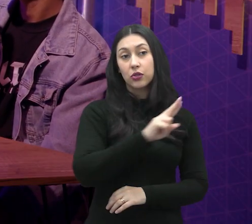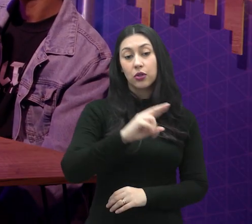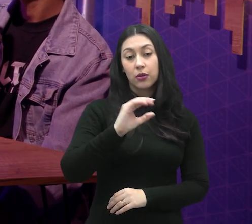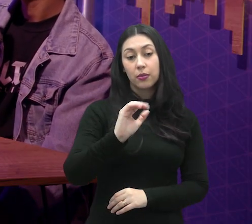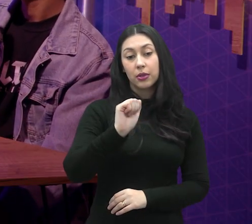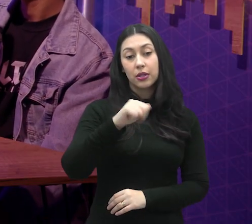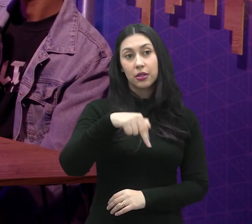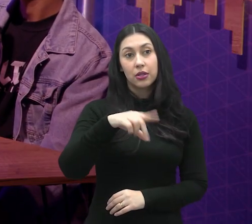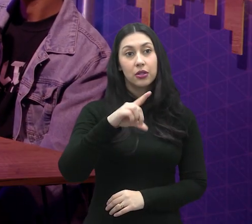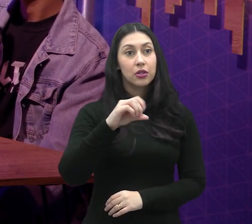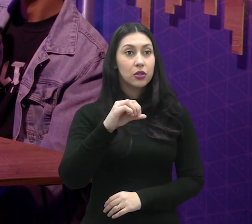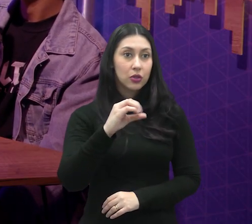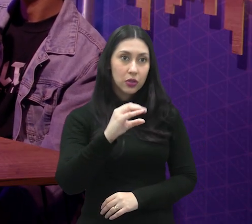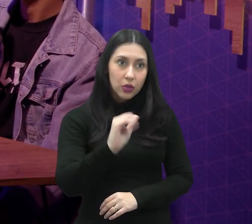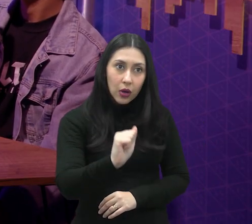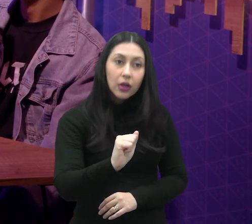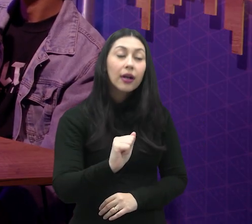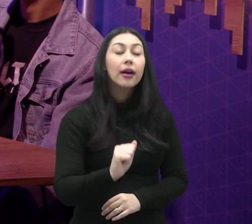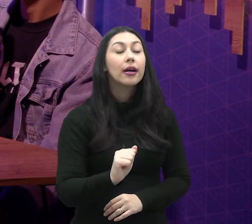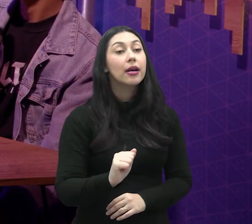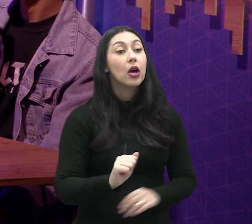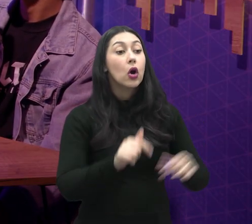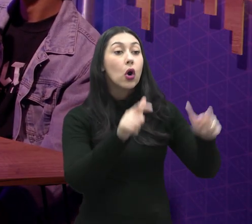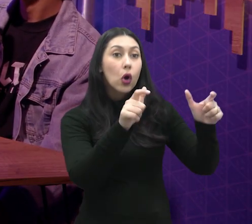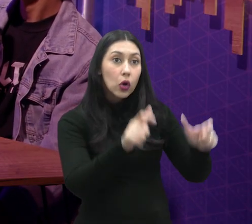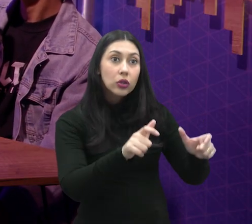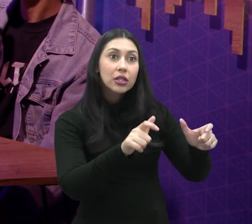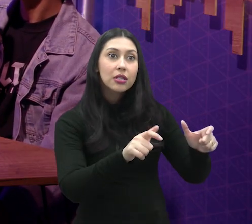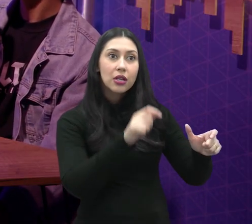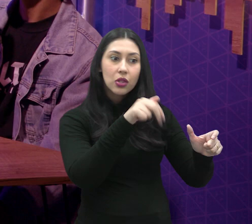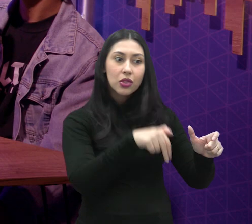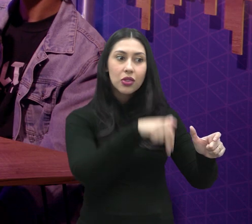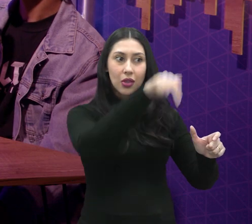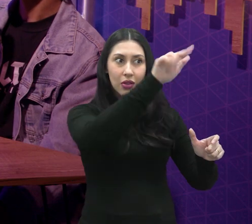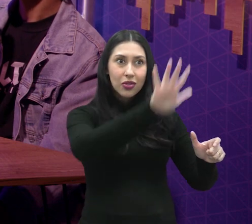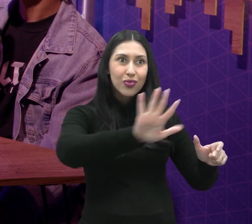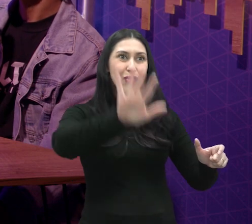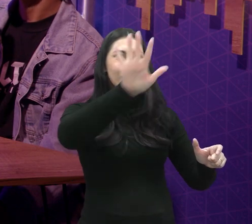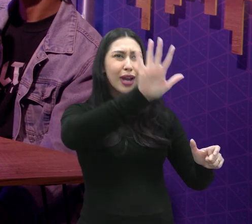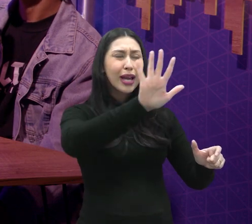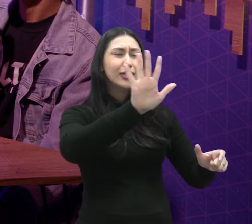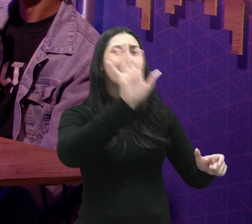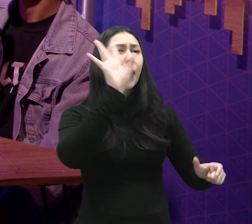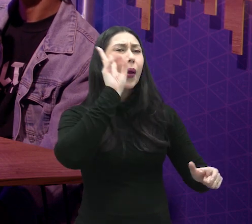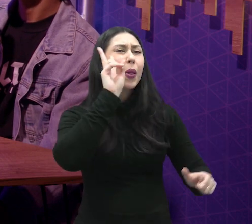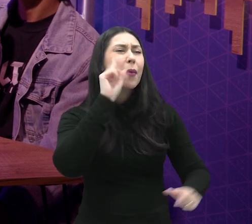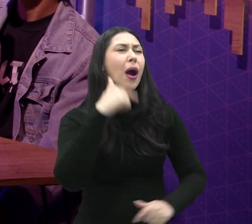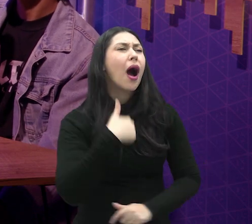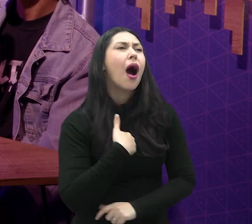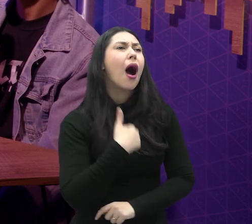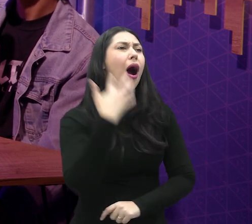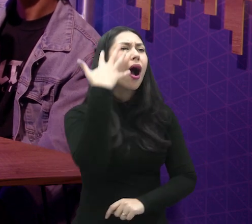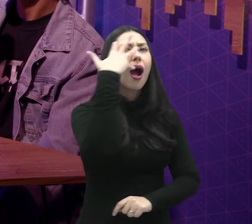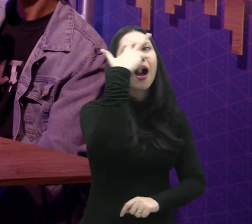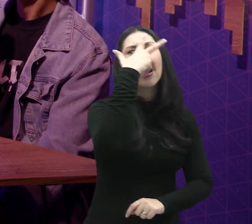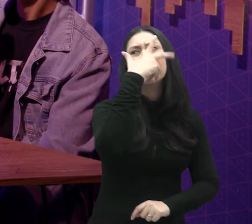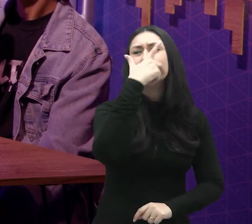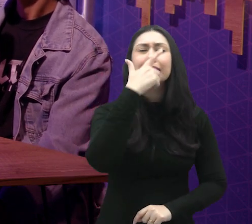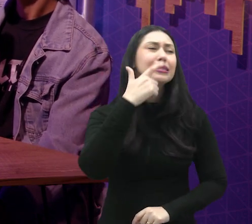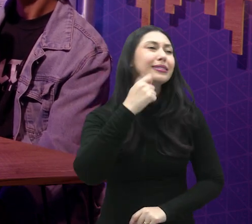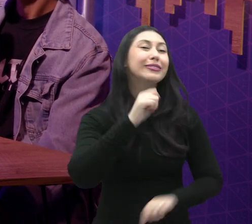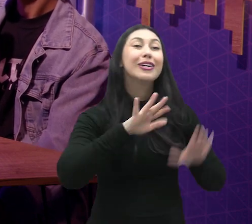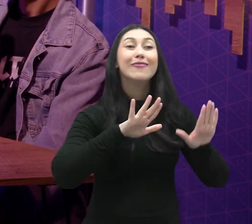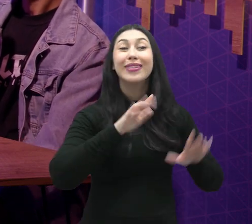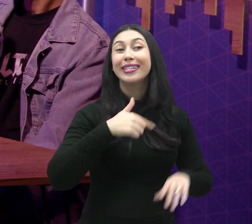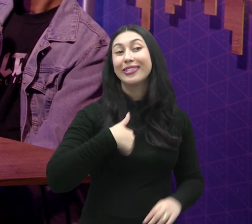novela que se passava, então, no Nordeste, né? Eu lembro que eu achava tudo muito bonito. E